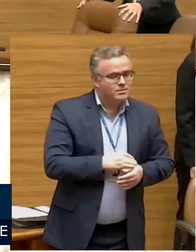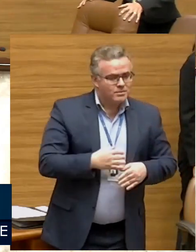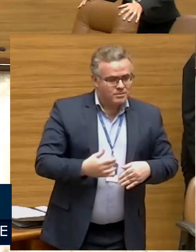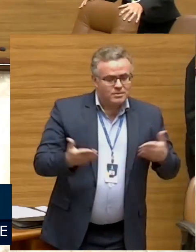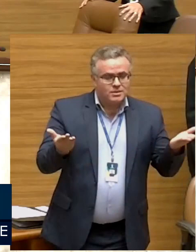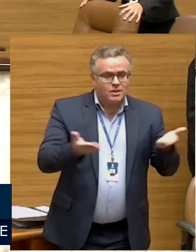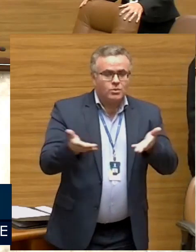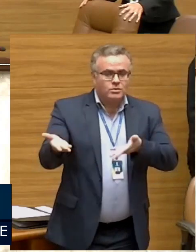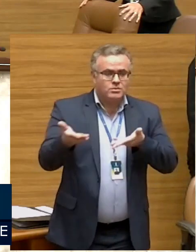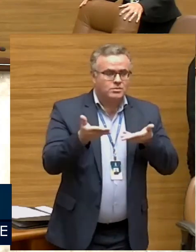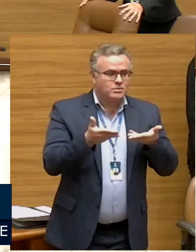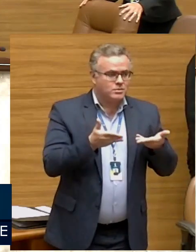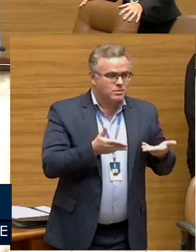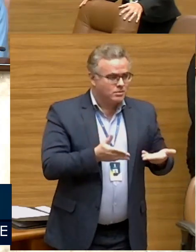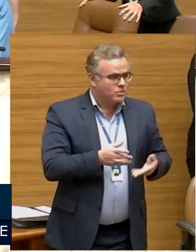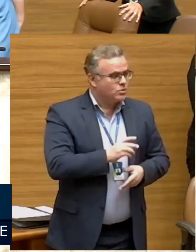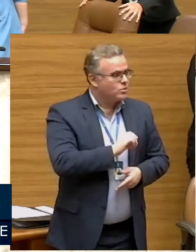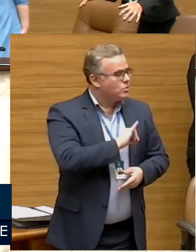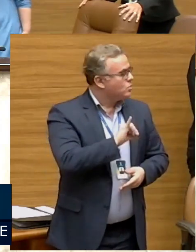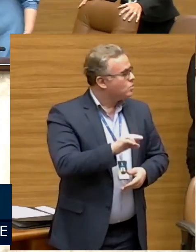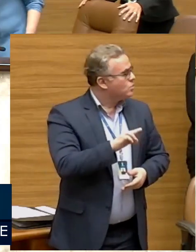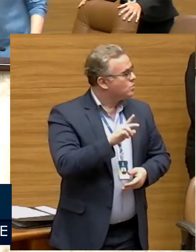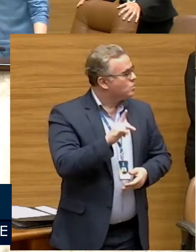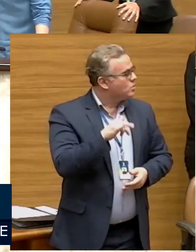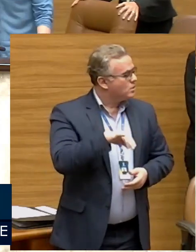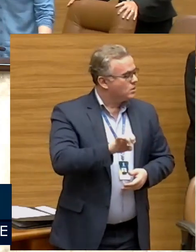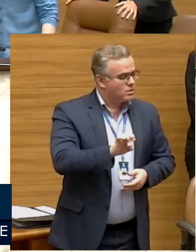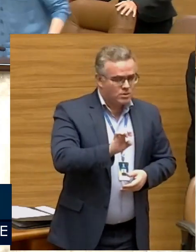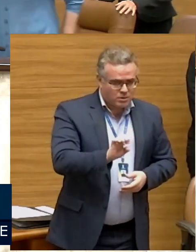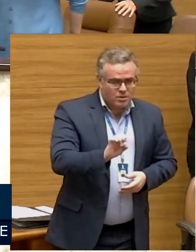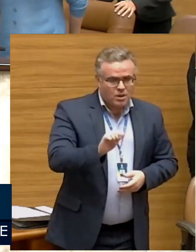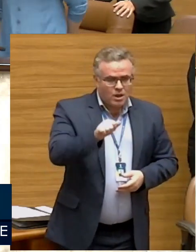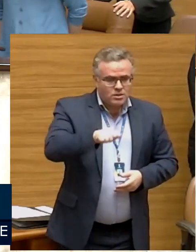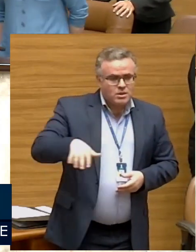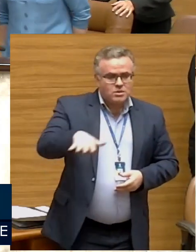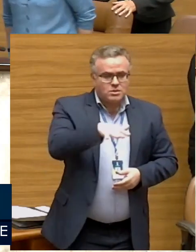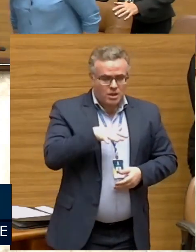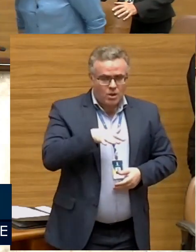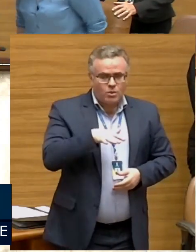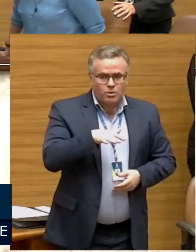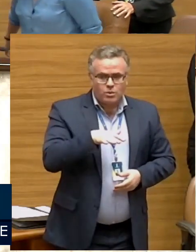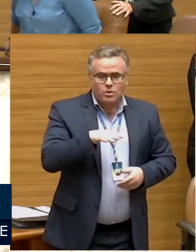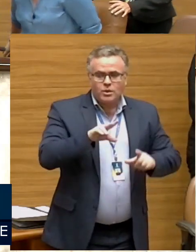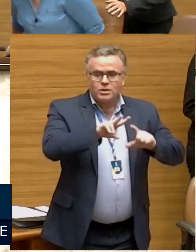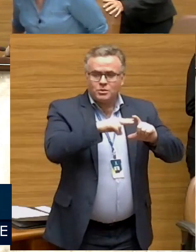Convidar também Juliane Barbosa, assistente social do IPAESE.